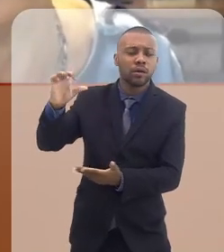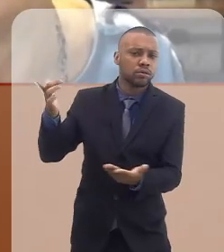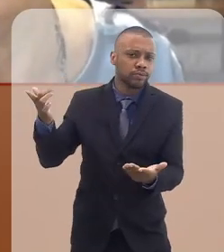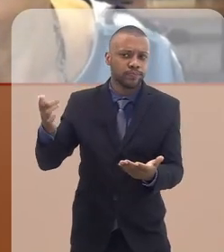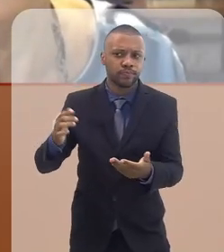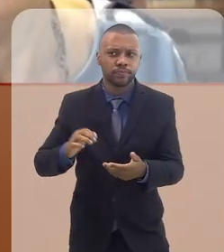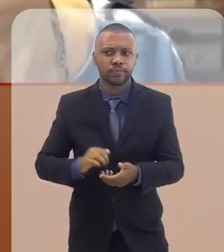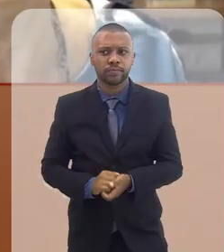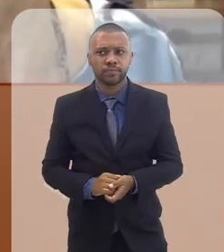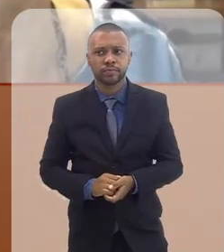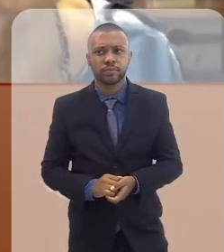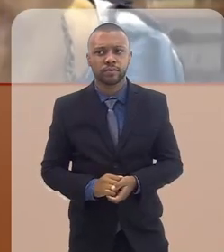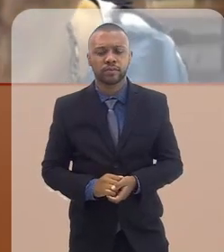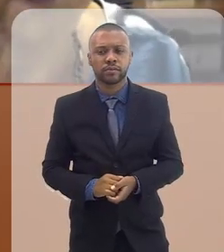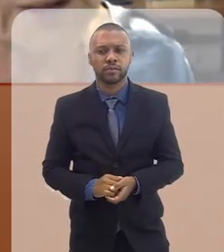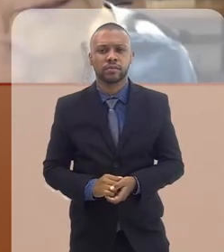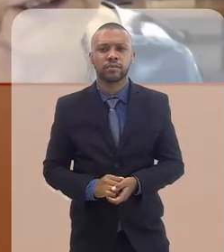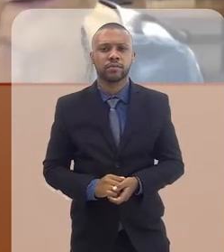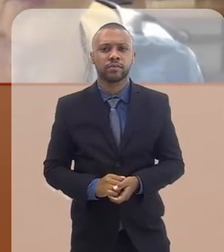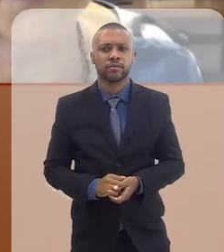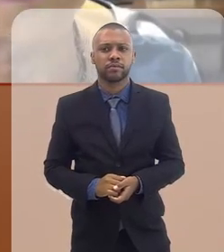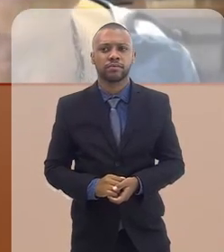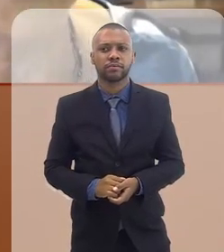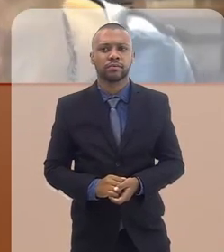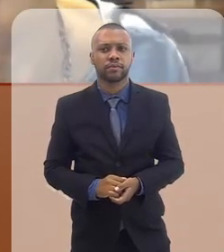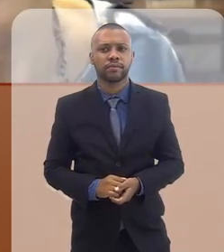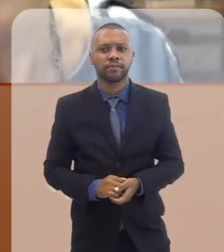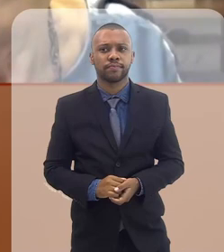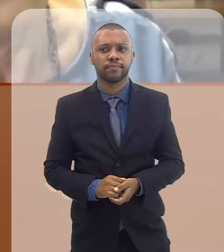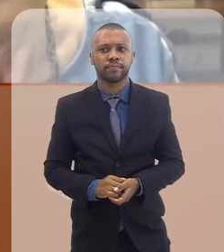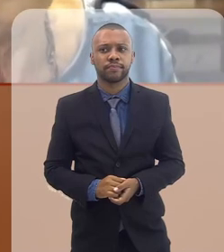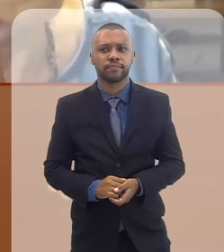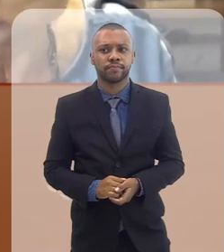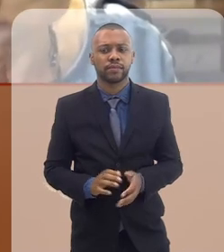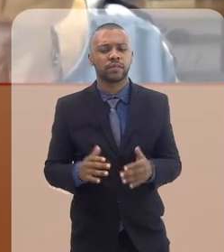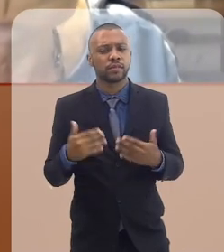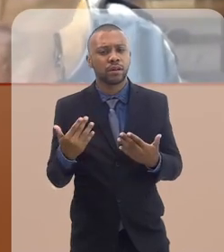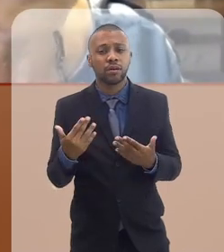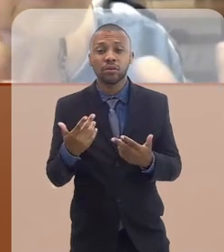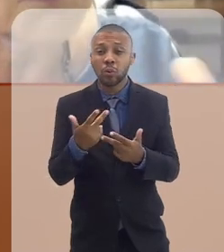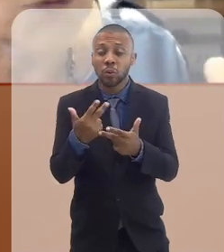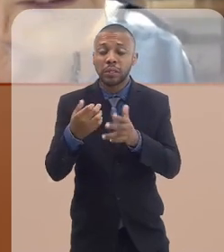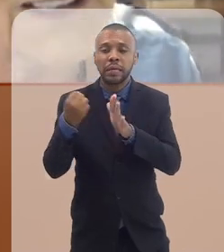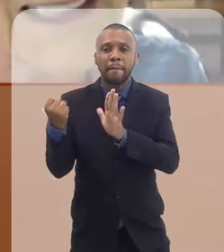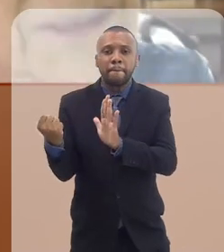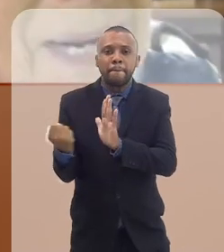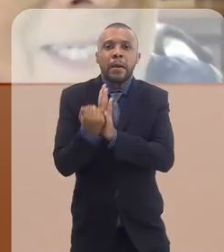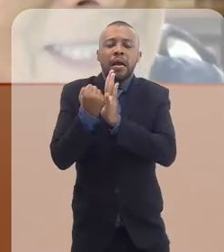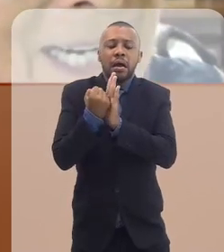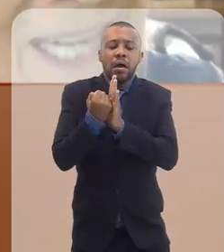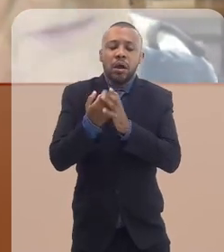um Deus. O Sobel, lembrei, o rabino. Henri E Sobel, né?